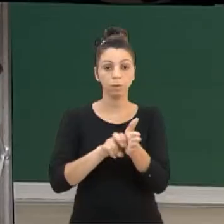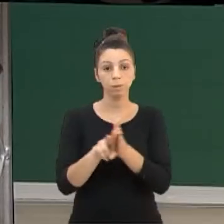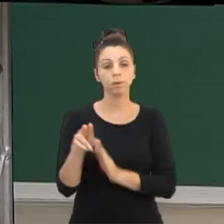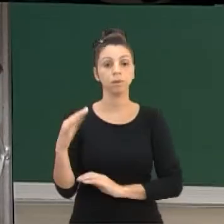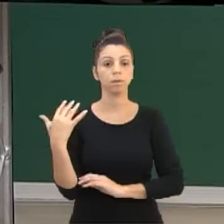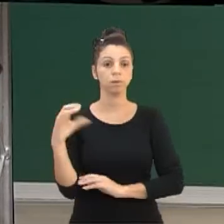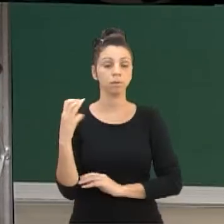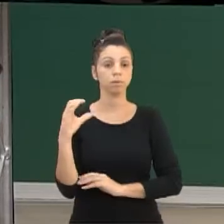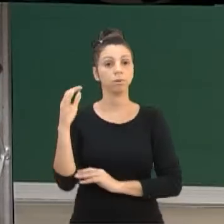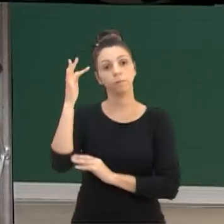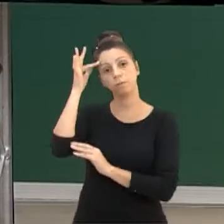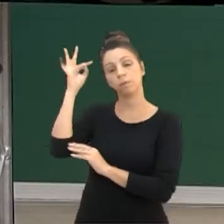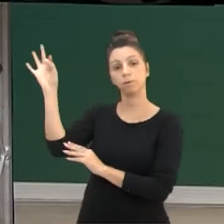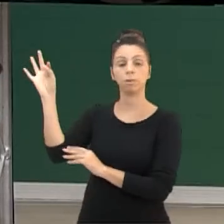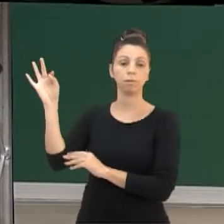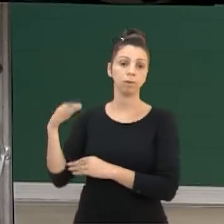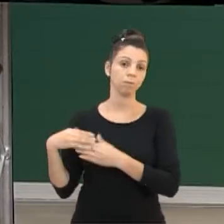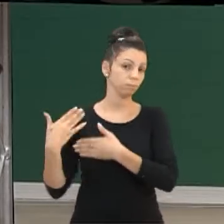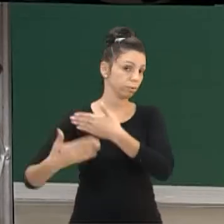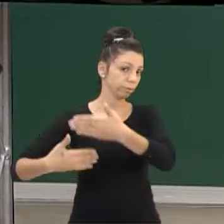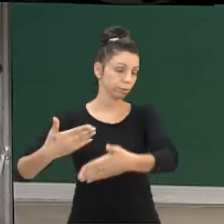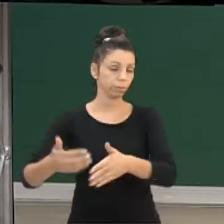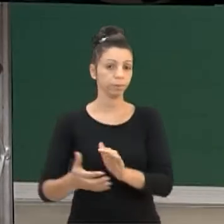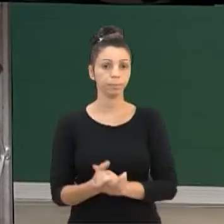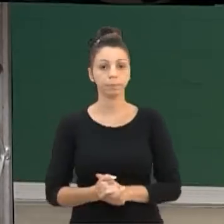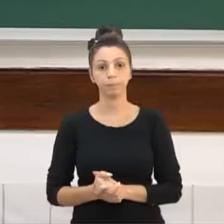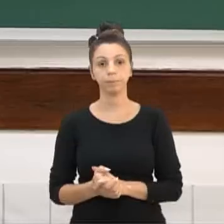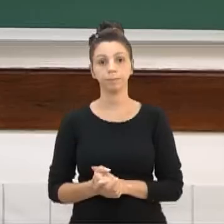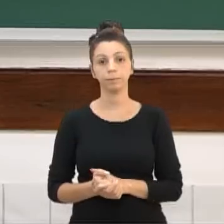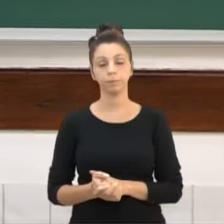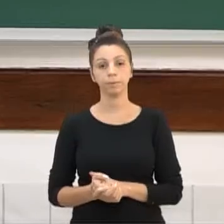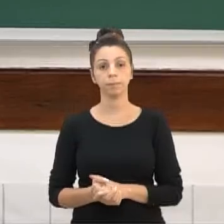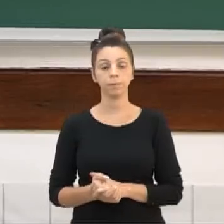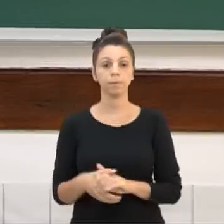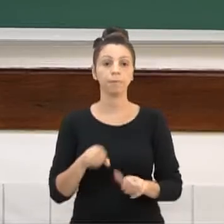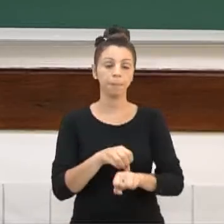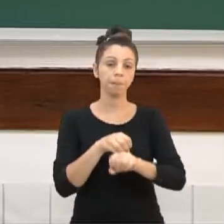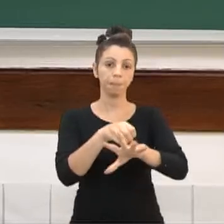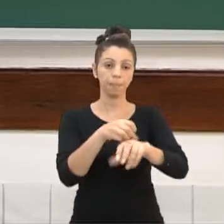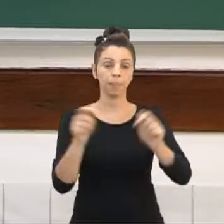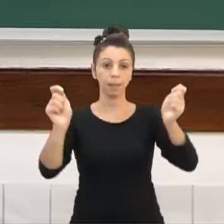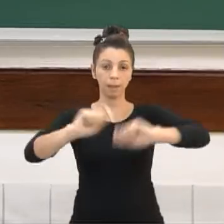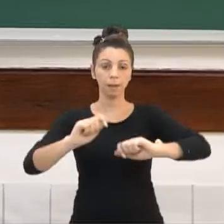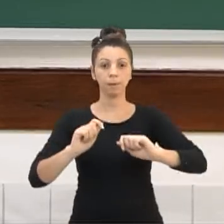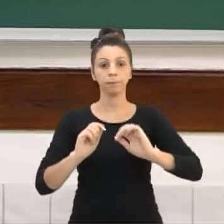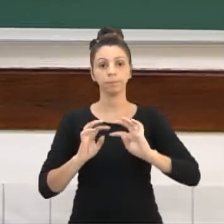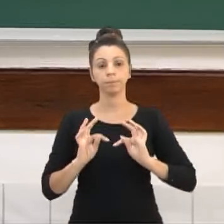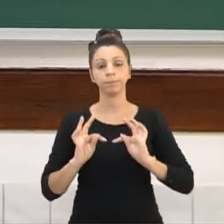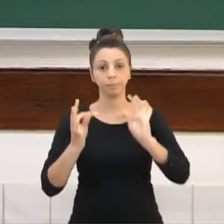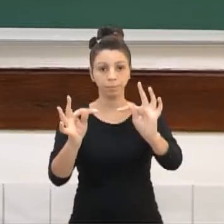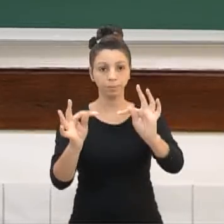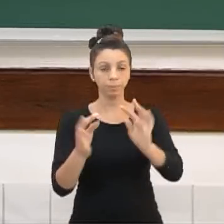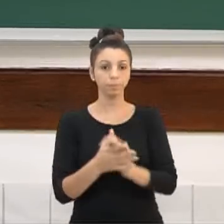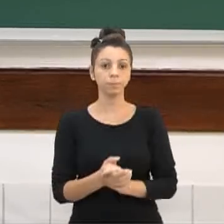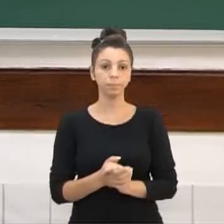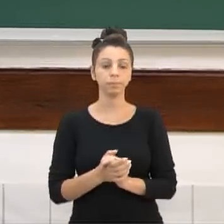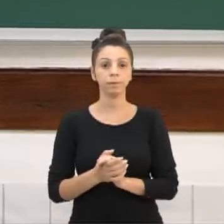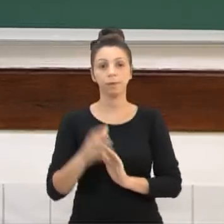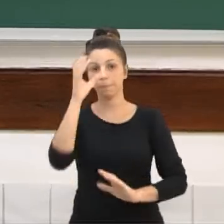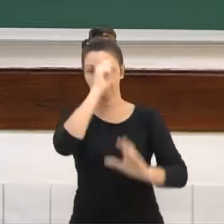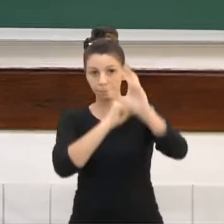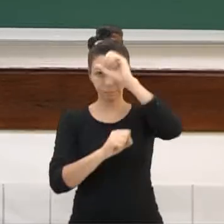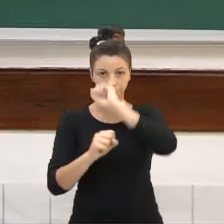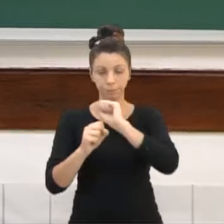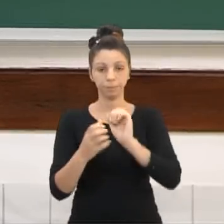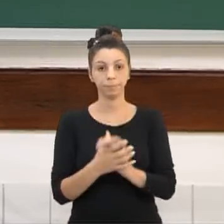de filosofia e por aí vai, certo? Então o podcast ele traz essa possibilidade tecnológica para a gente de aprendizado.